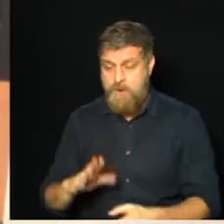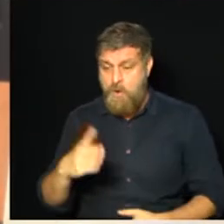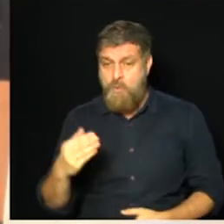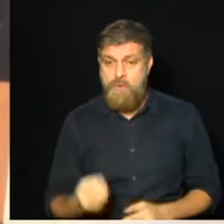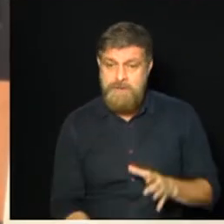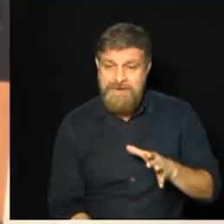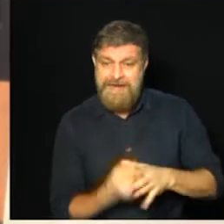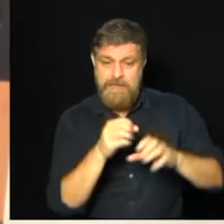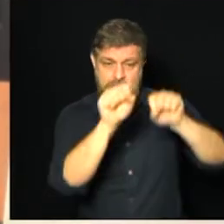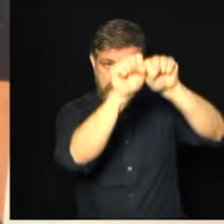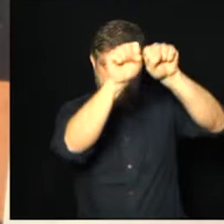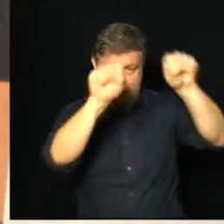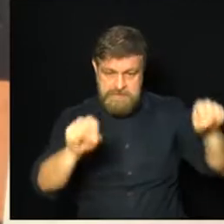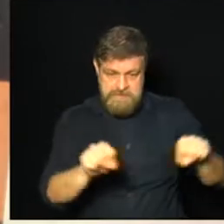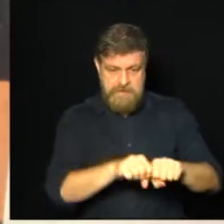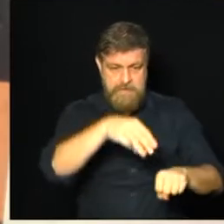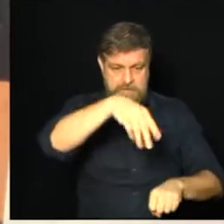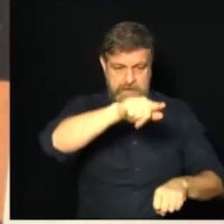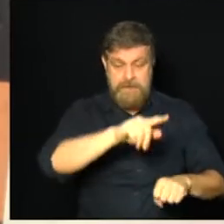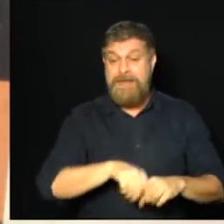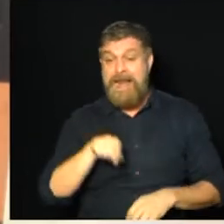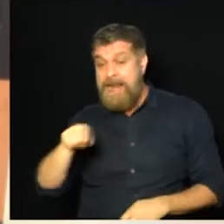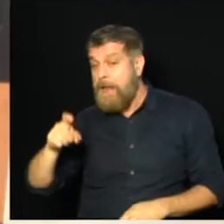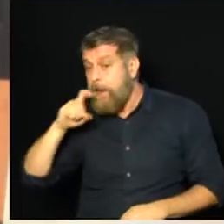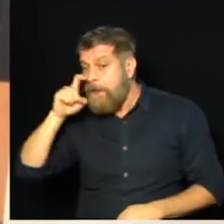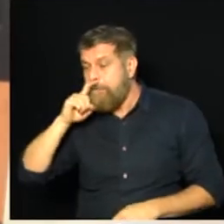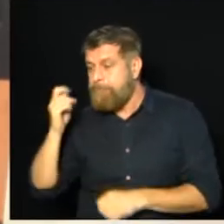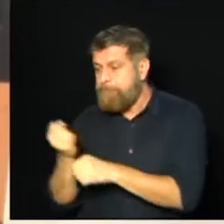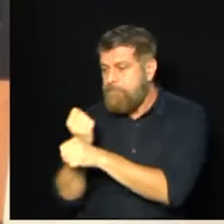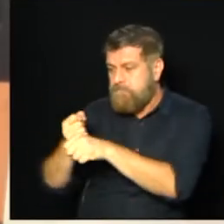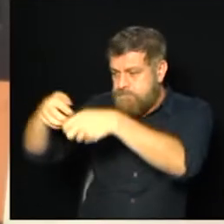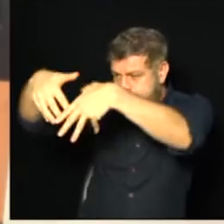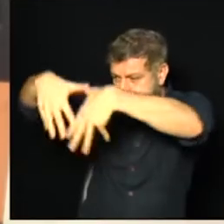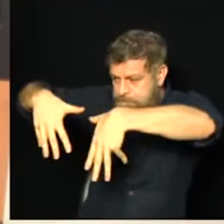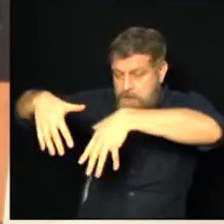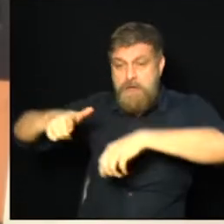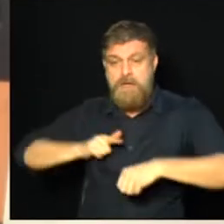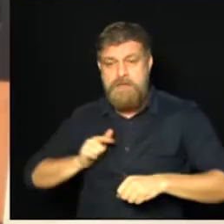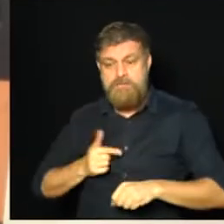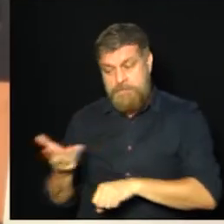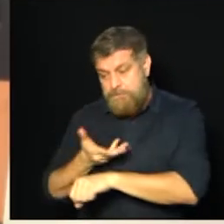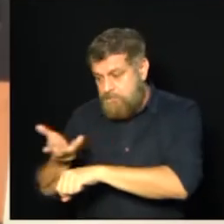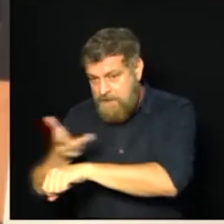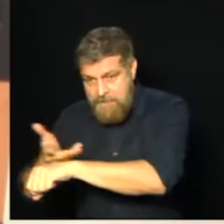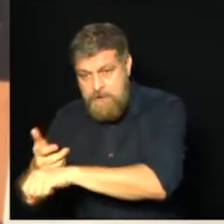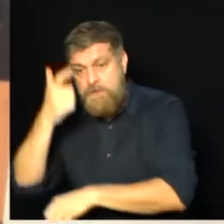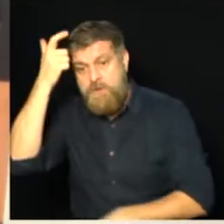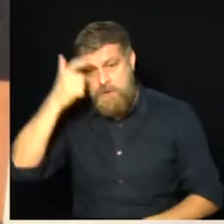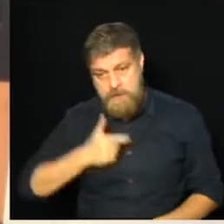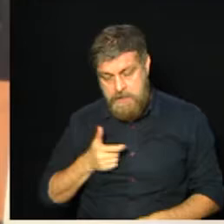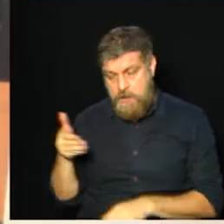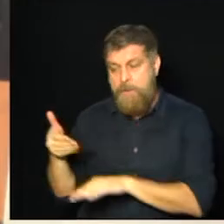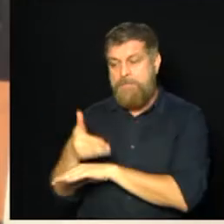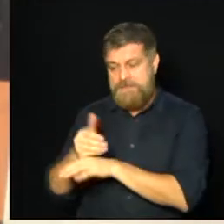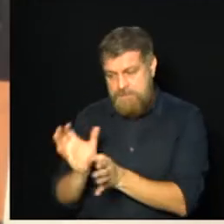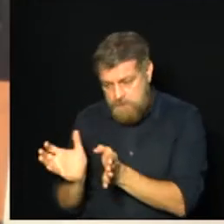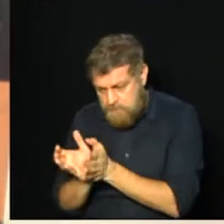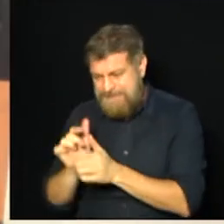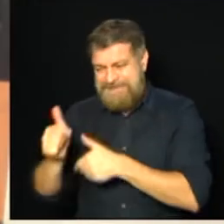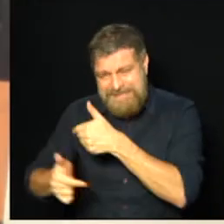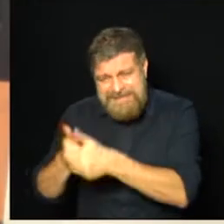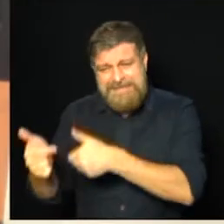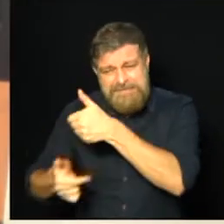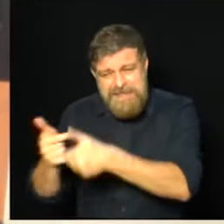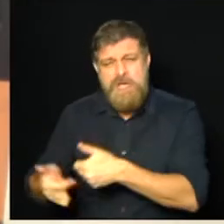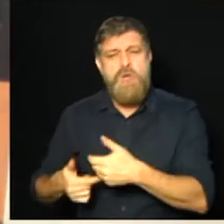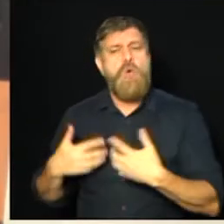a reconstrução do Hospital Ouro Verde, foi feito também muito na Fogadilha, eu fui da comissão de intervenção na época, trabalhei naquele processo